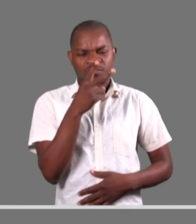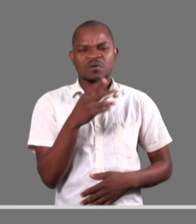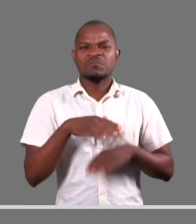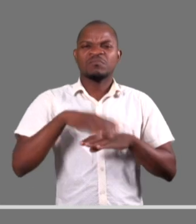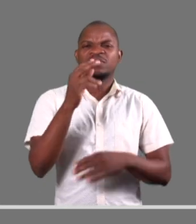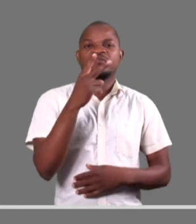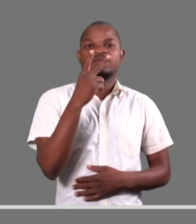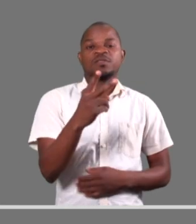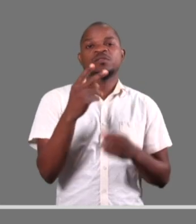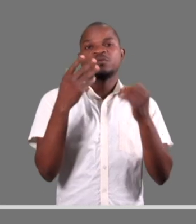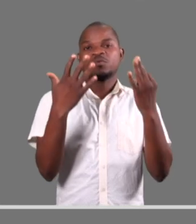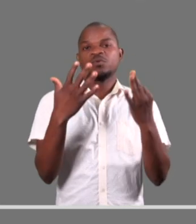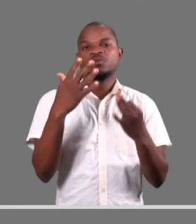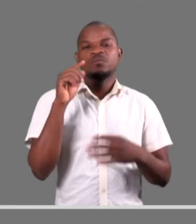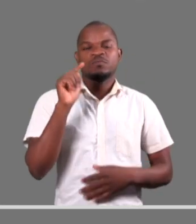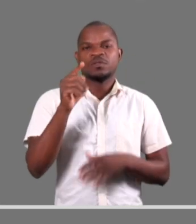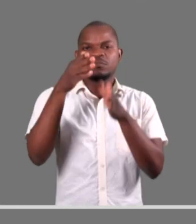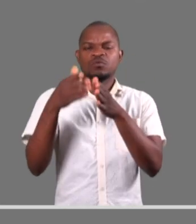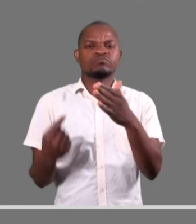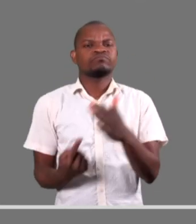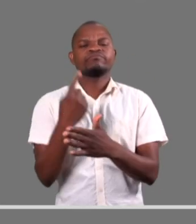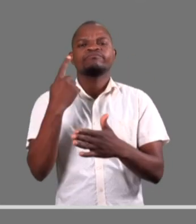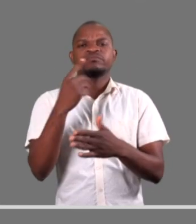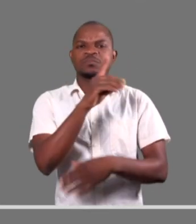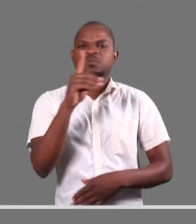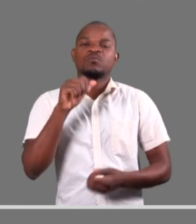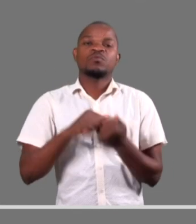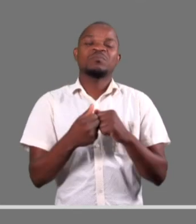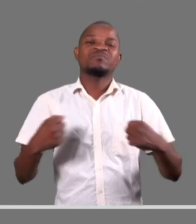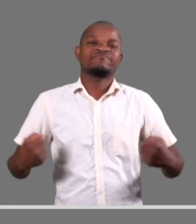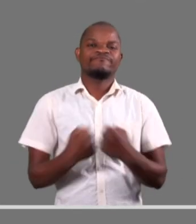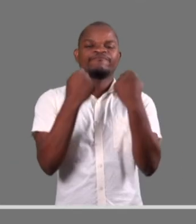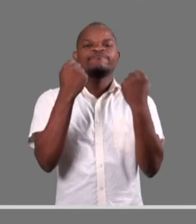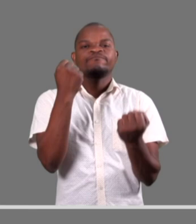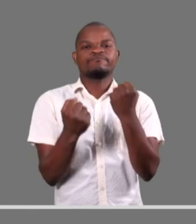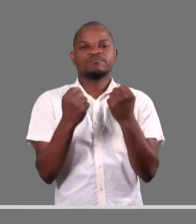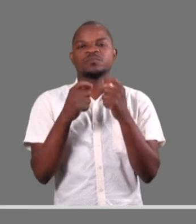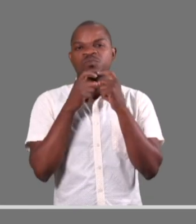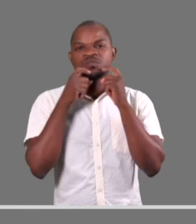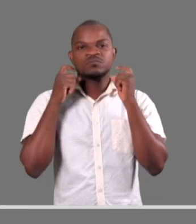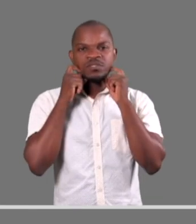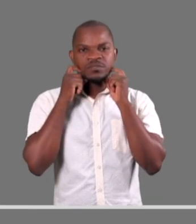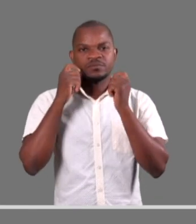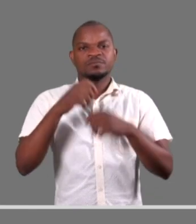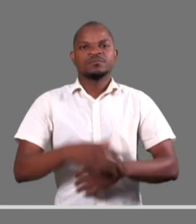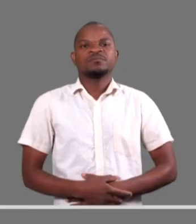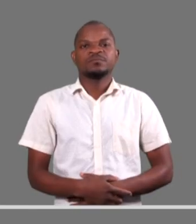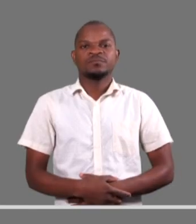mil pessoas adquiriram a deficiência em consequência de acidentes de viação em Moçambique. acordo deficiência viação em com censo mais de 28 mil pessoas adquiriram